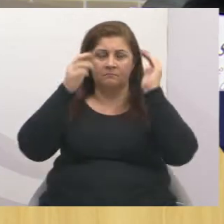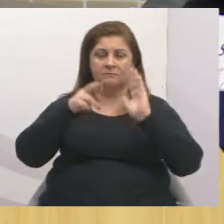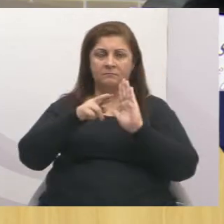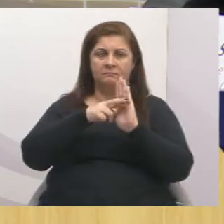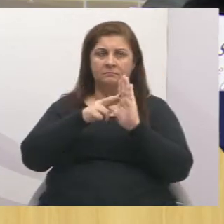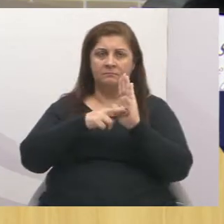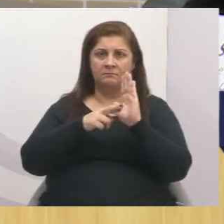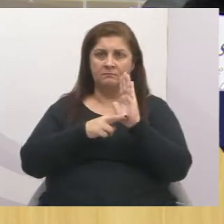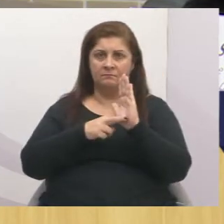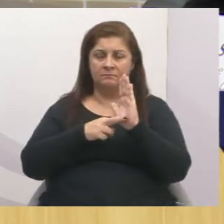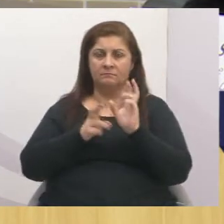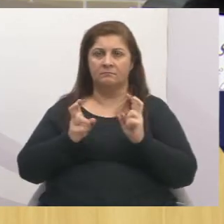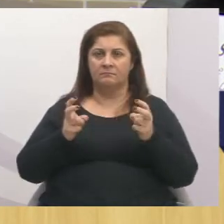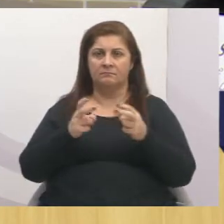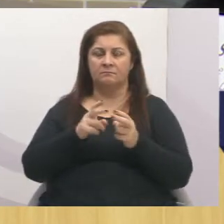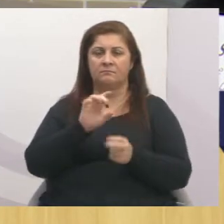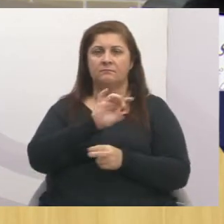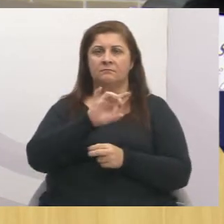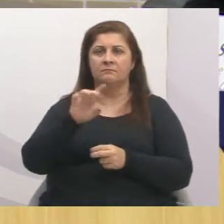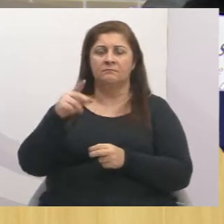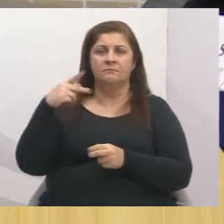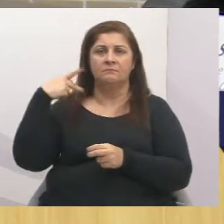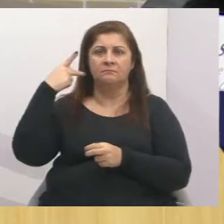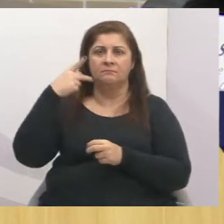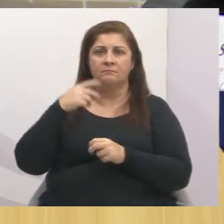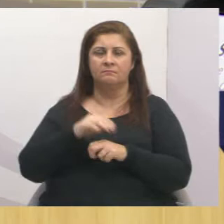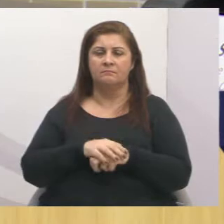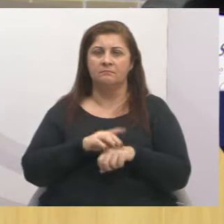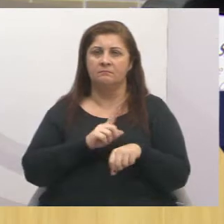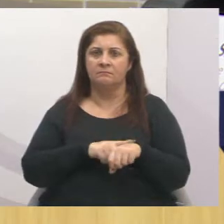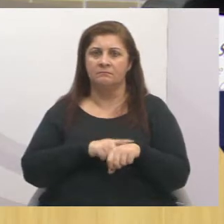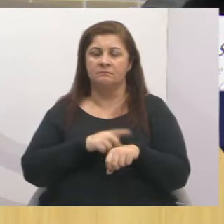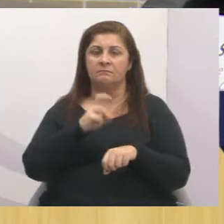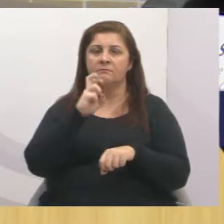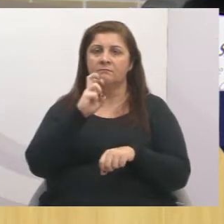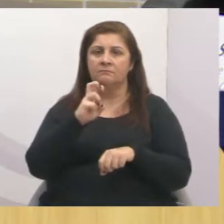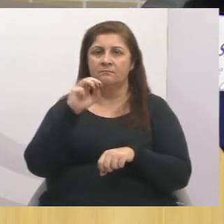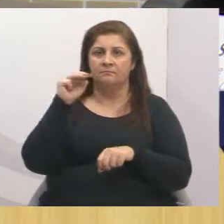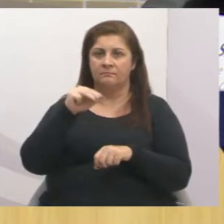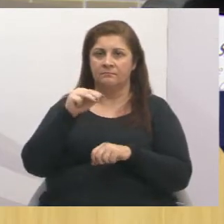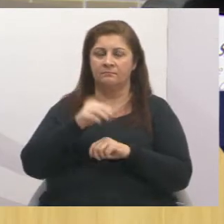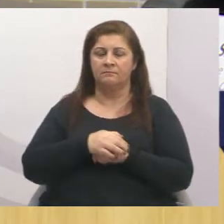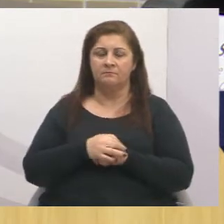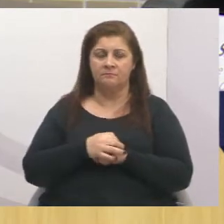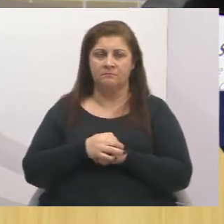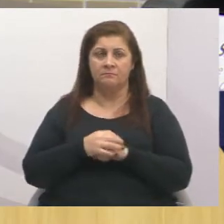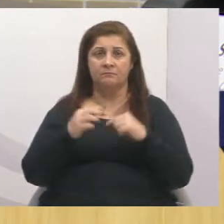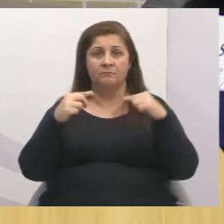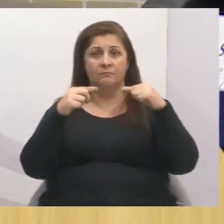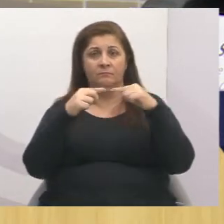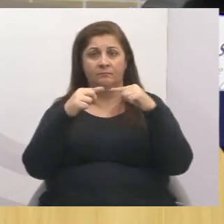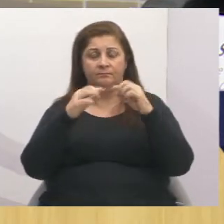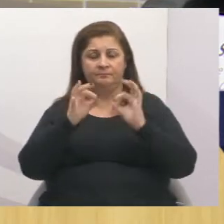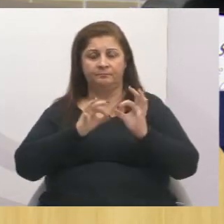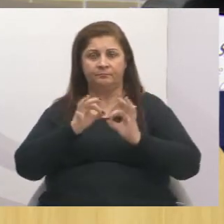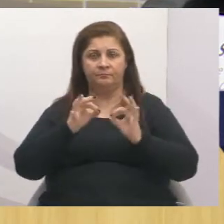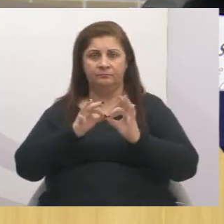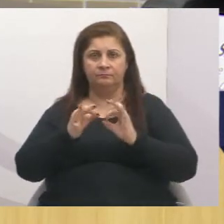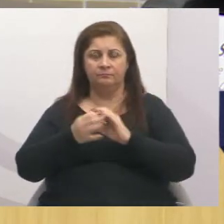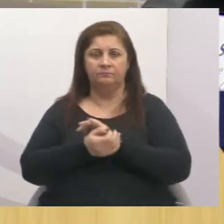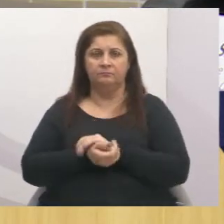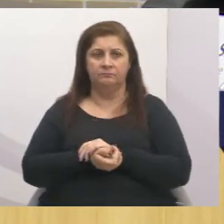Casa, cada vereador faça uso da palavra no tempo de 5 minutos. Com a finalidade de melhor organizar os